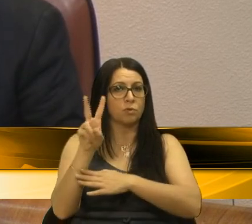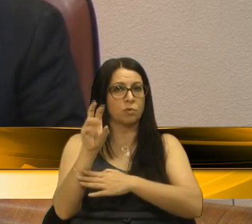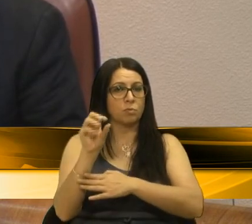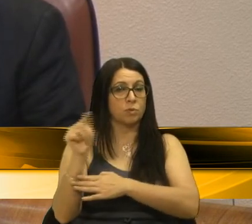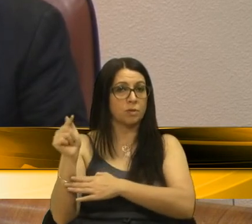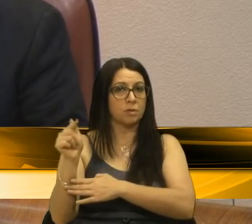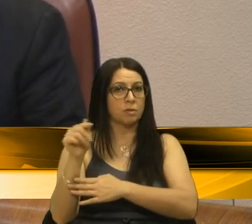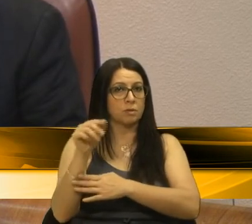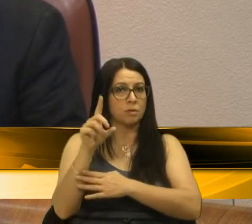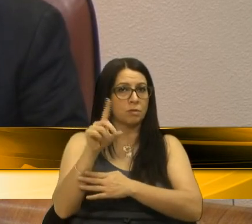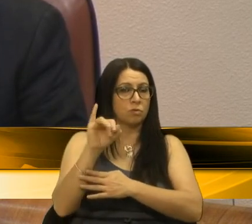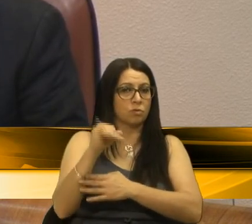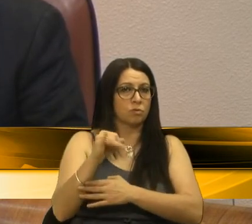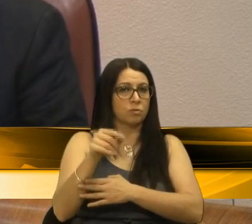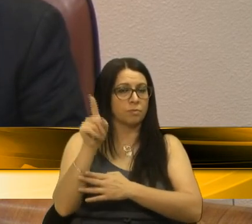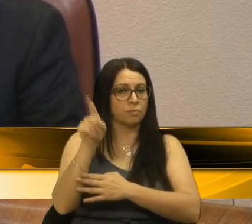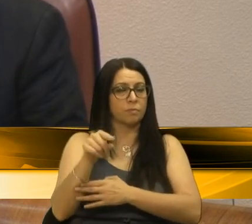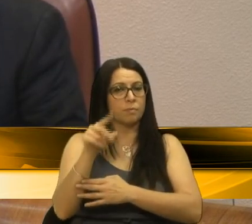DJ